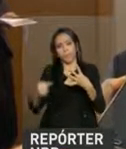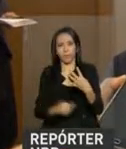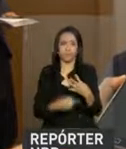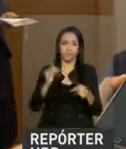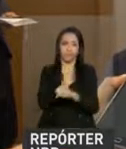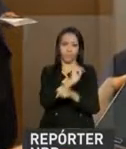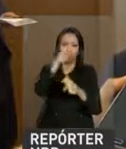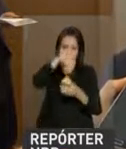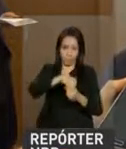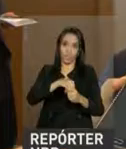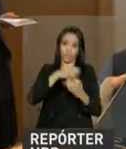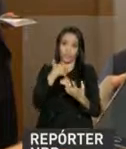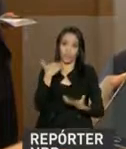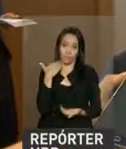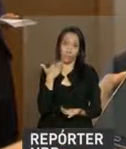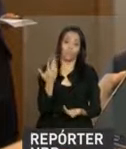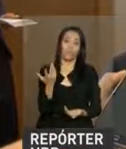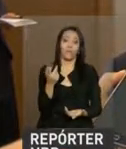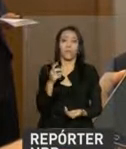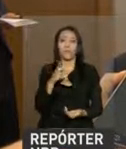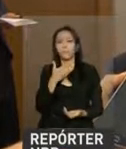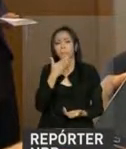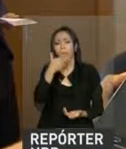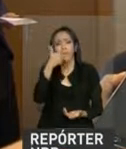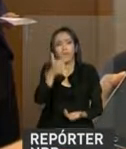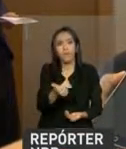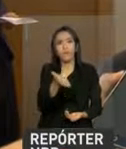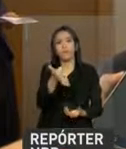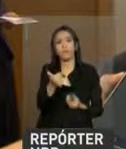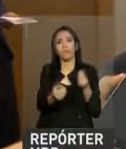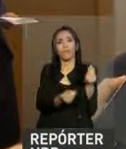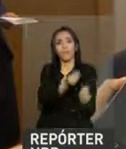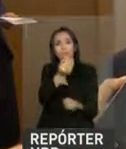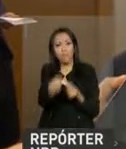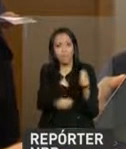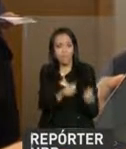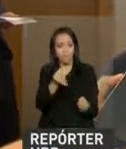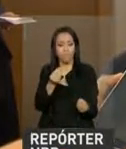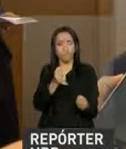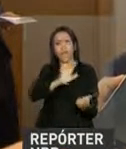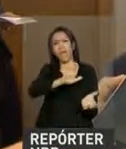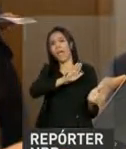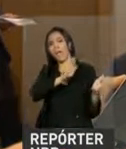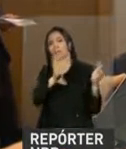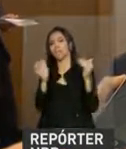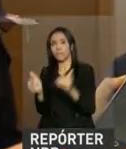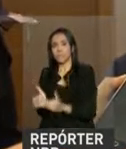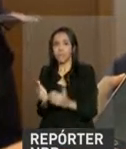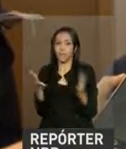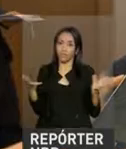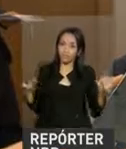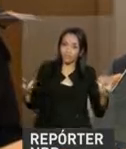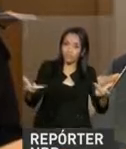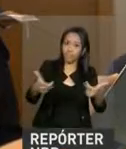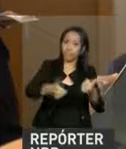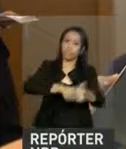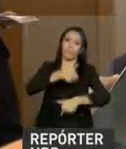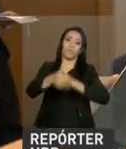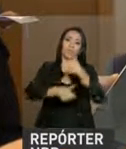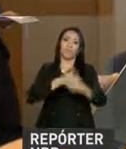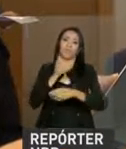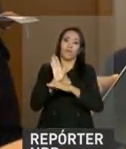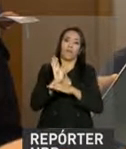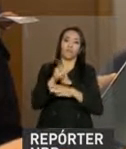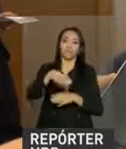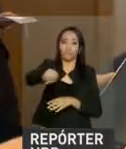vão desde a melhoria é das condições dos produtos em si até a melhoria da eficiência da operação do bnds